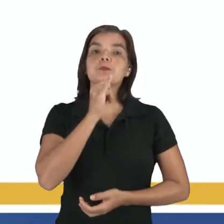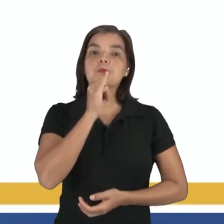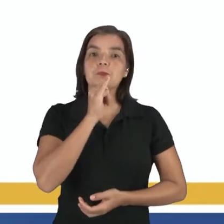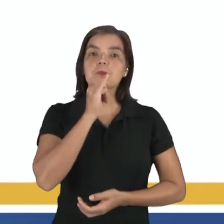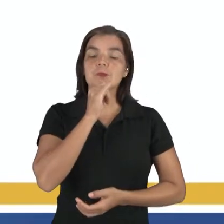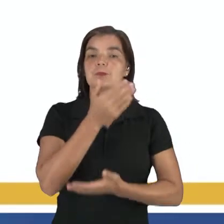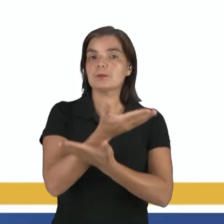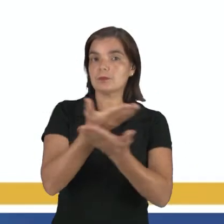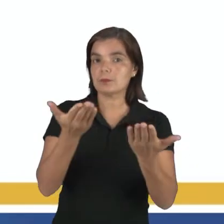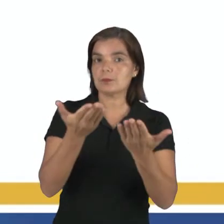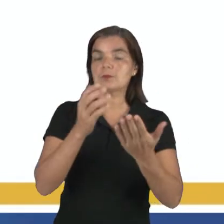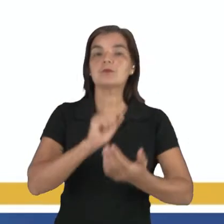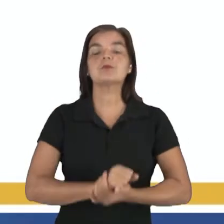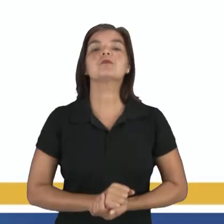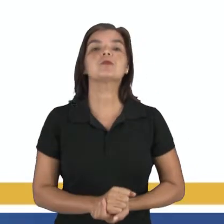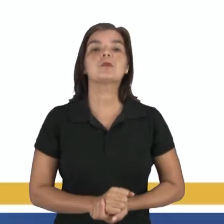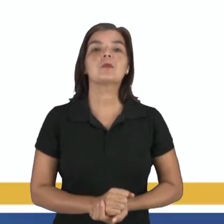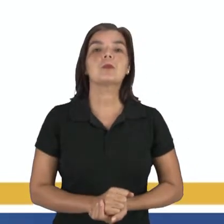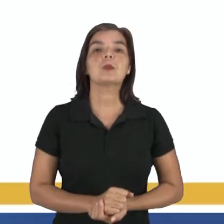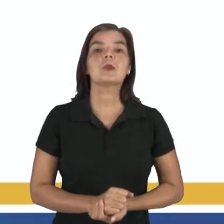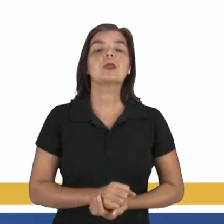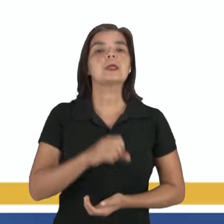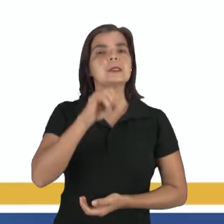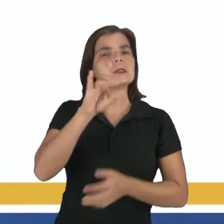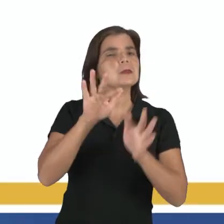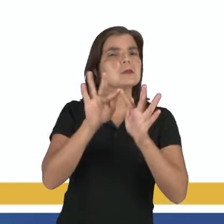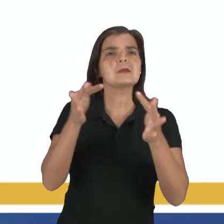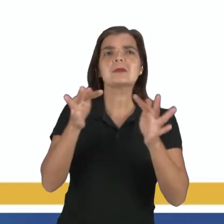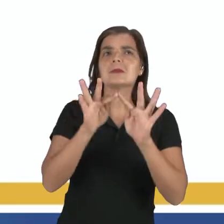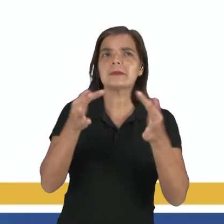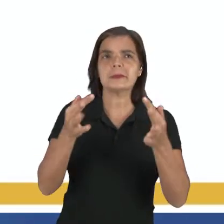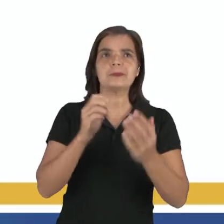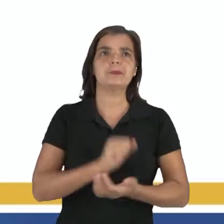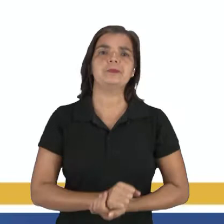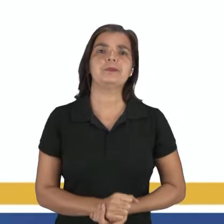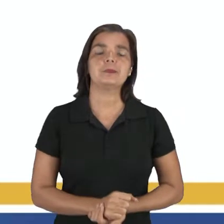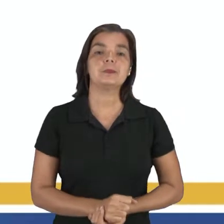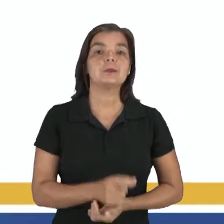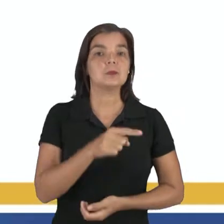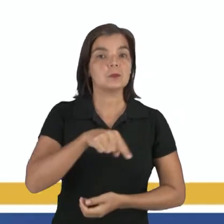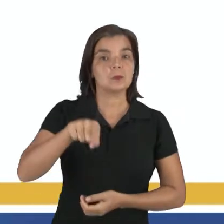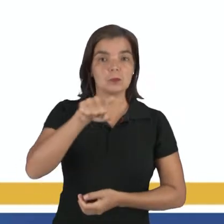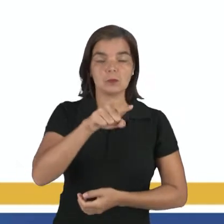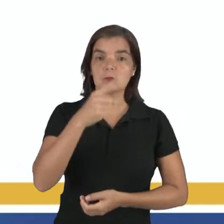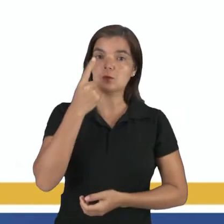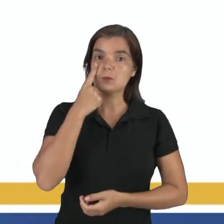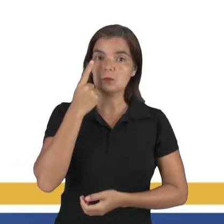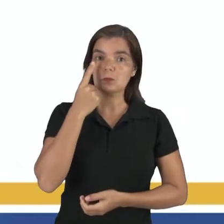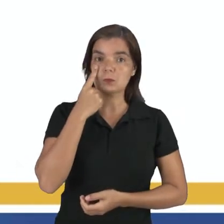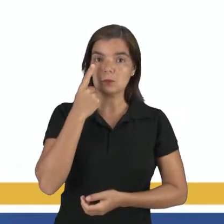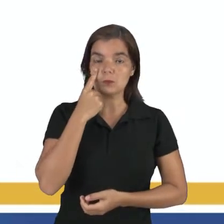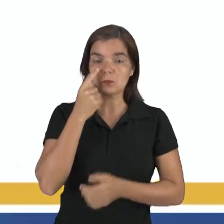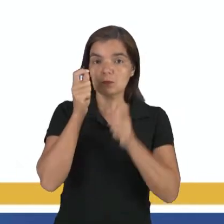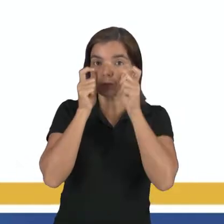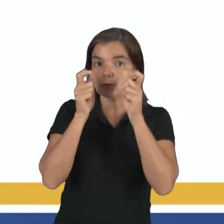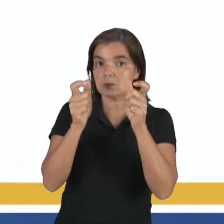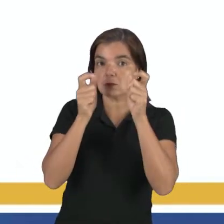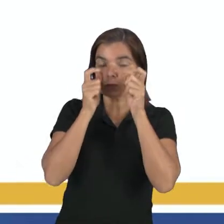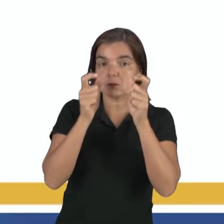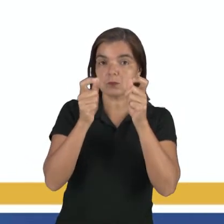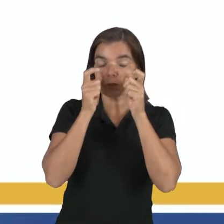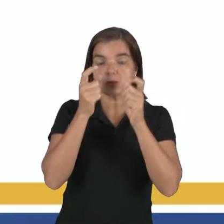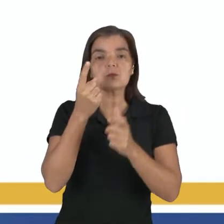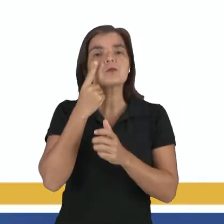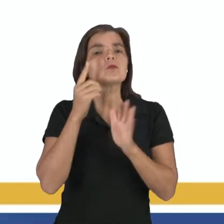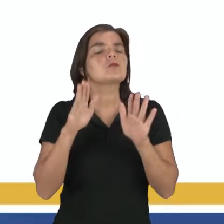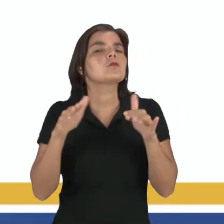exemplo um exemplo no primeiro momento simples e eu espero que vocês olhem bem